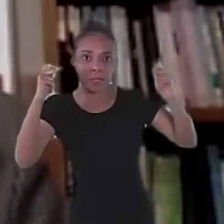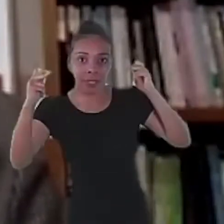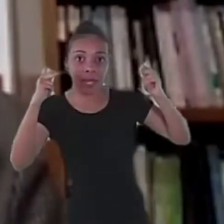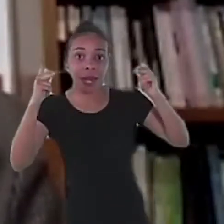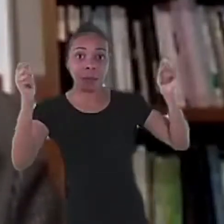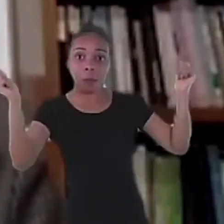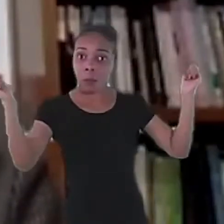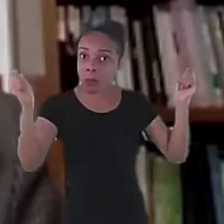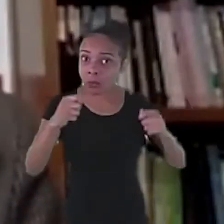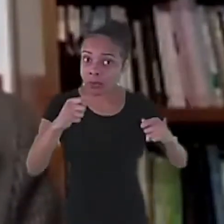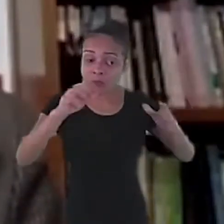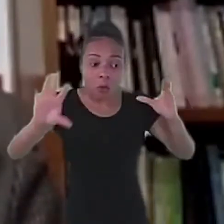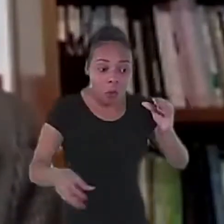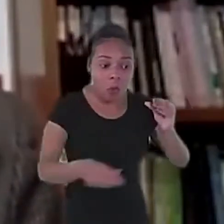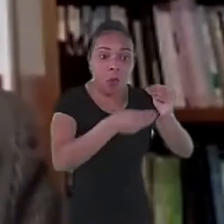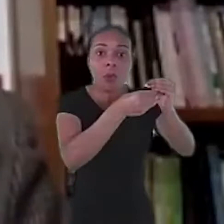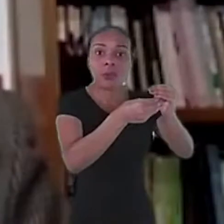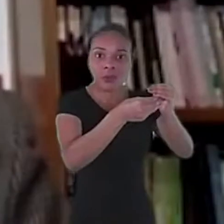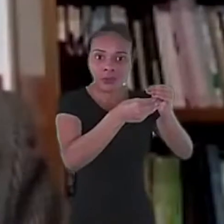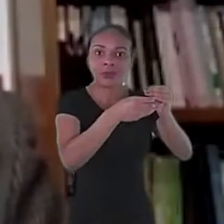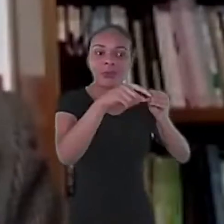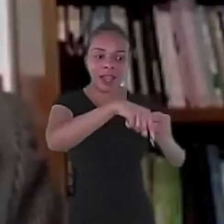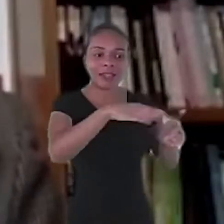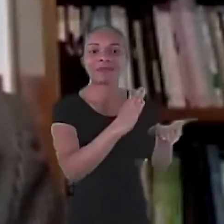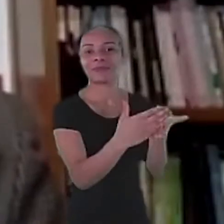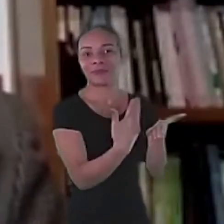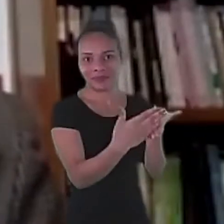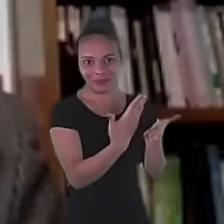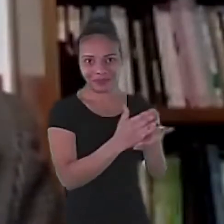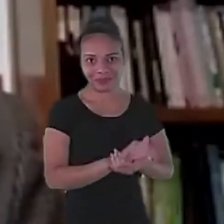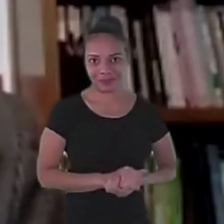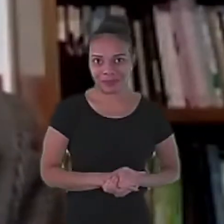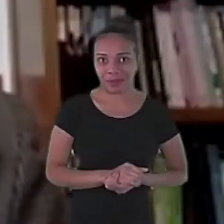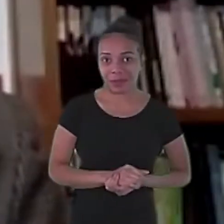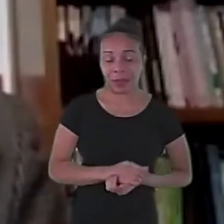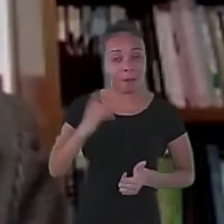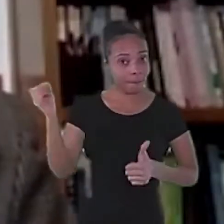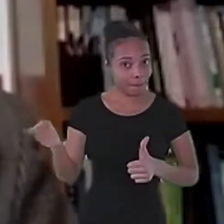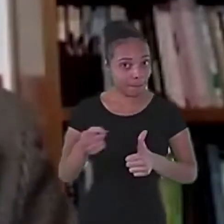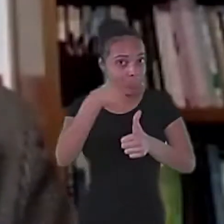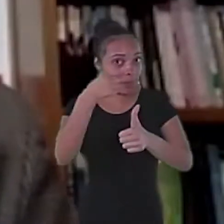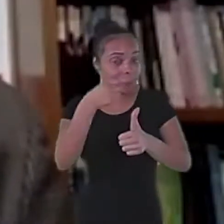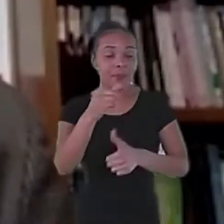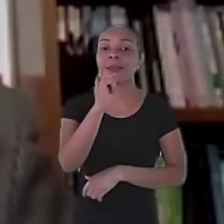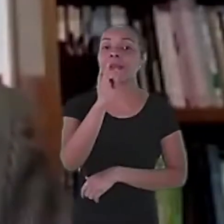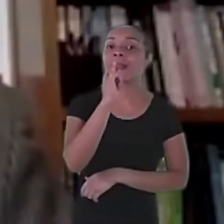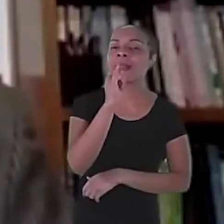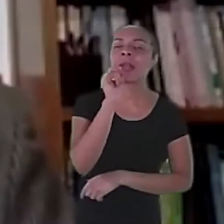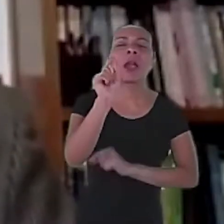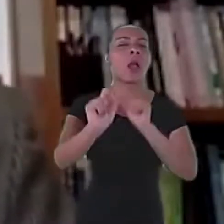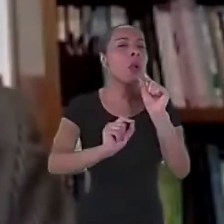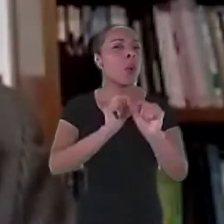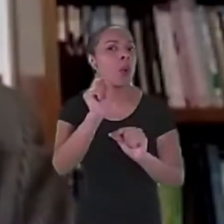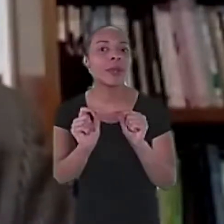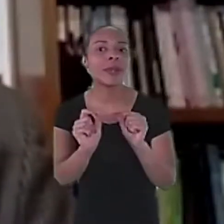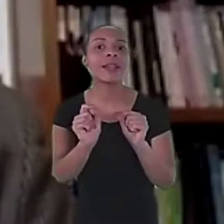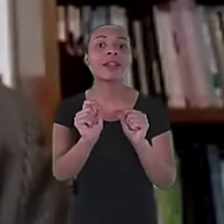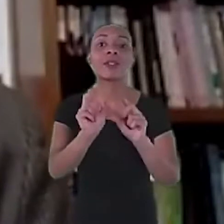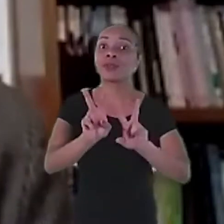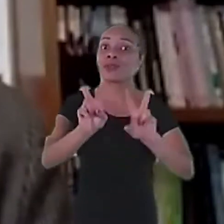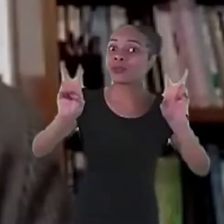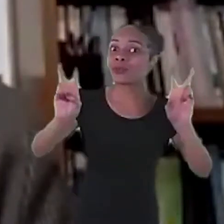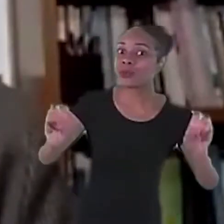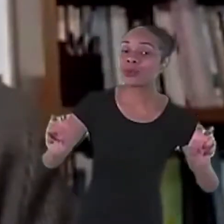nesse sentido. O primeiro exemplo que eu vou citar é o da